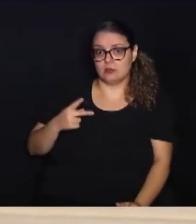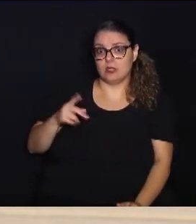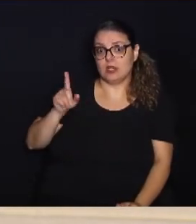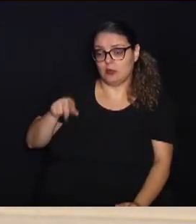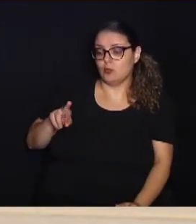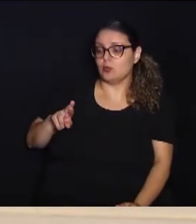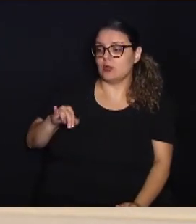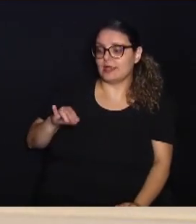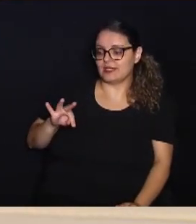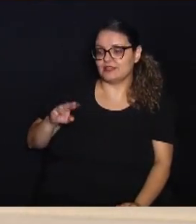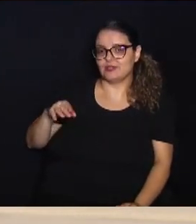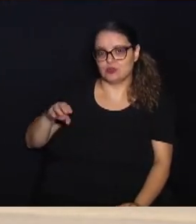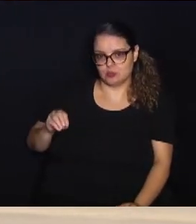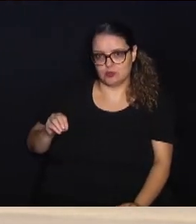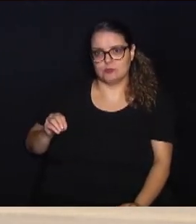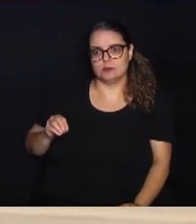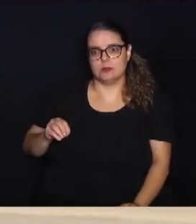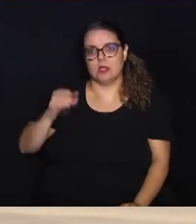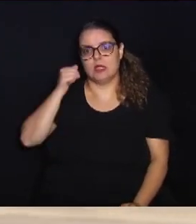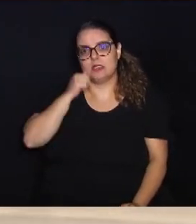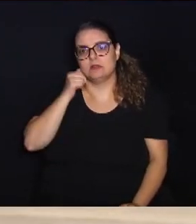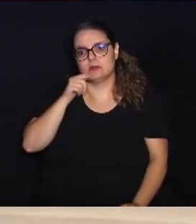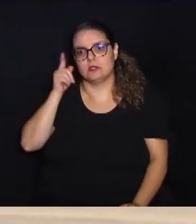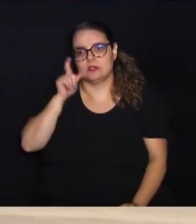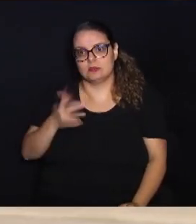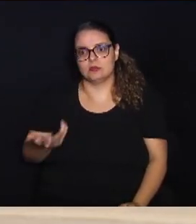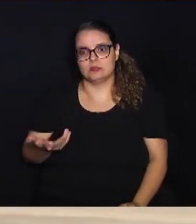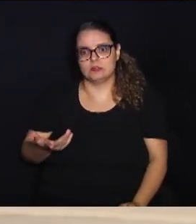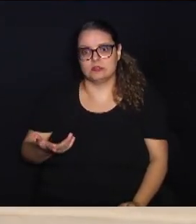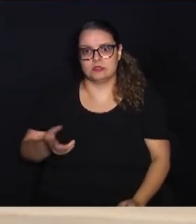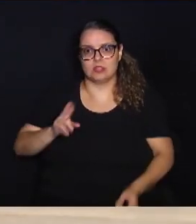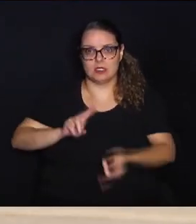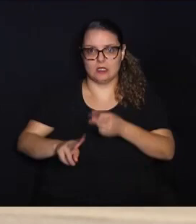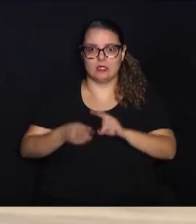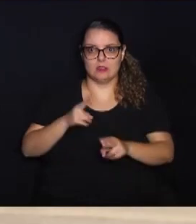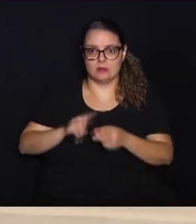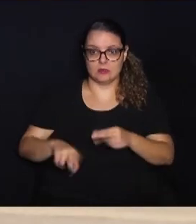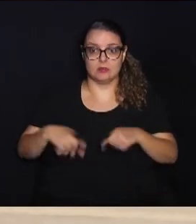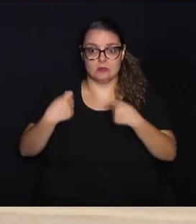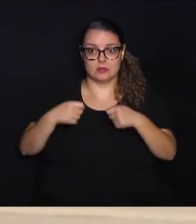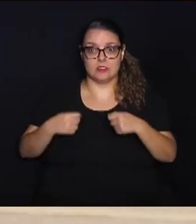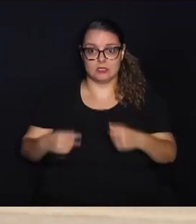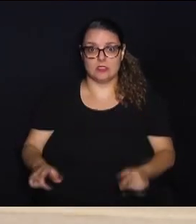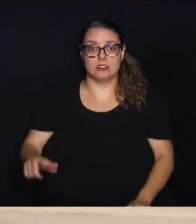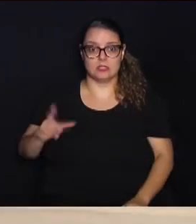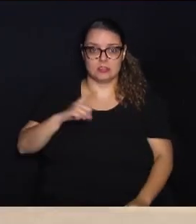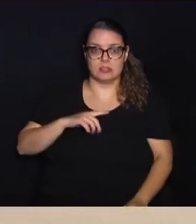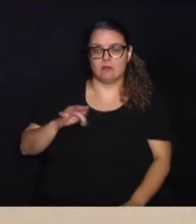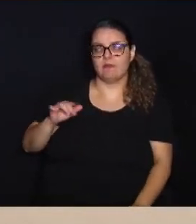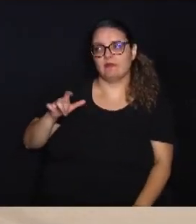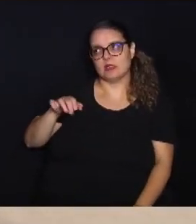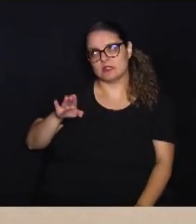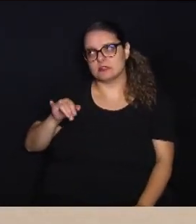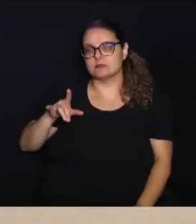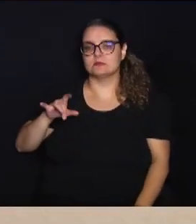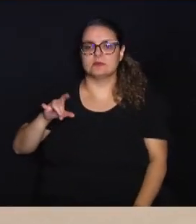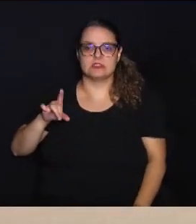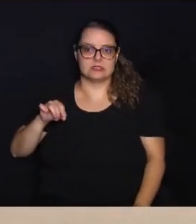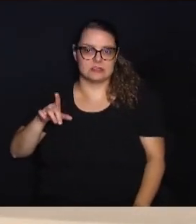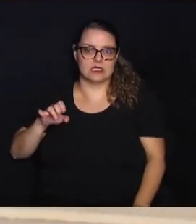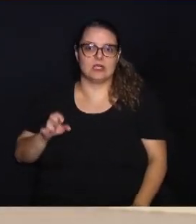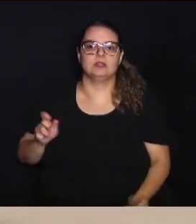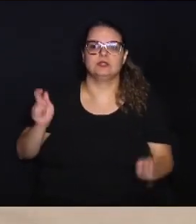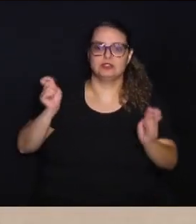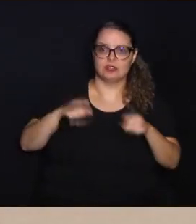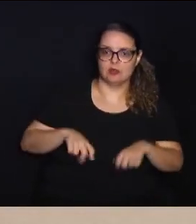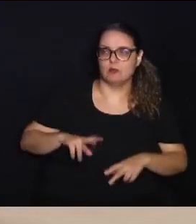força, dentro de um ritmo com acompanhamento musical. Então é a junção de todas essas capacidades físicas com